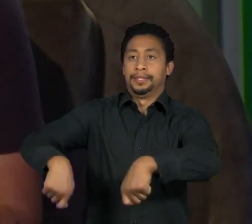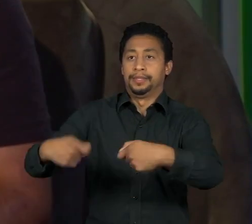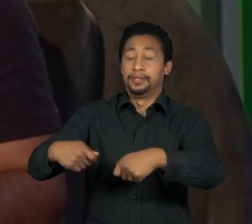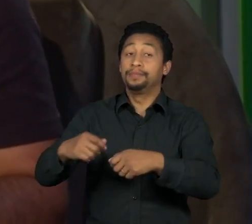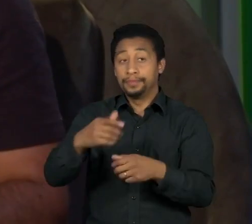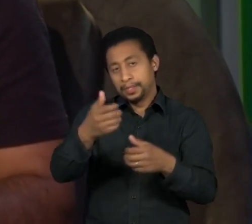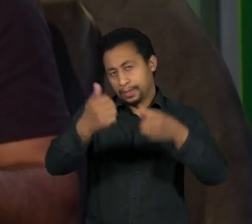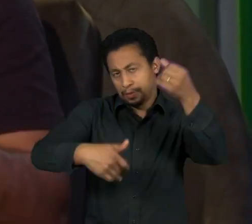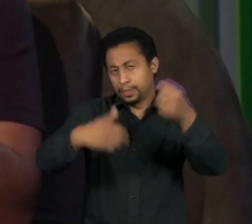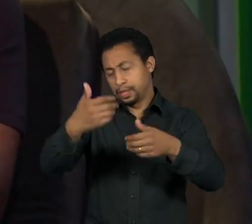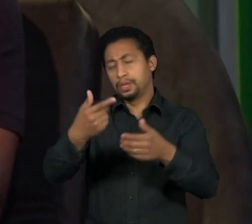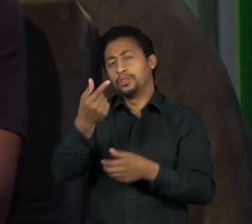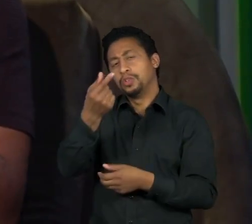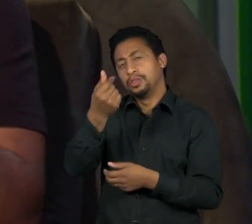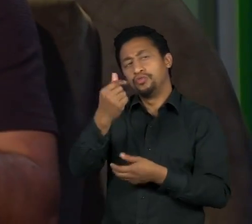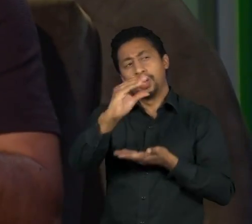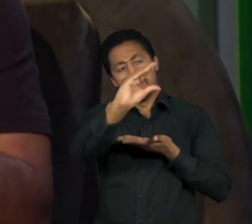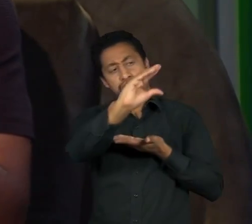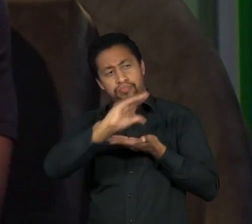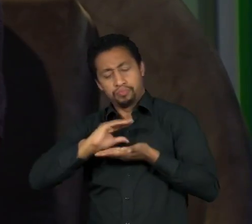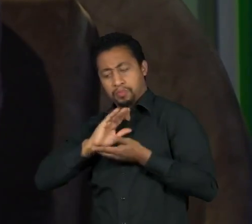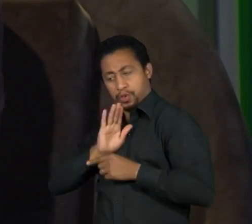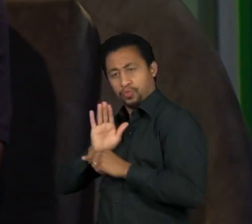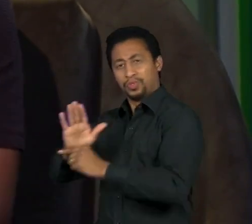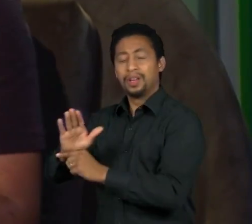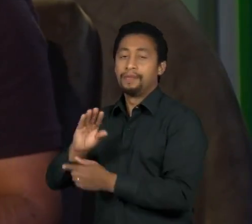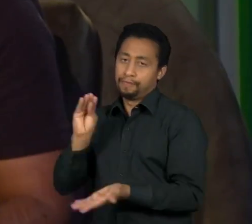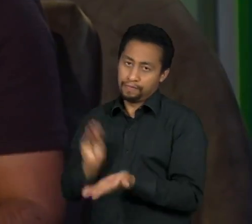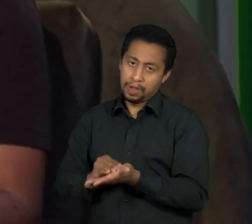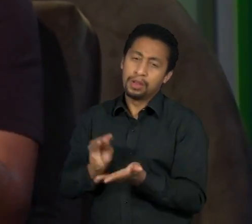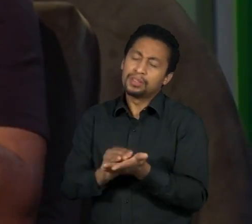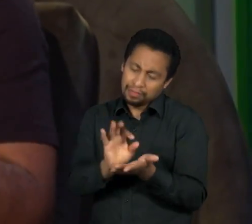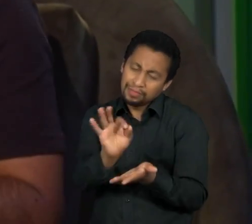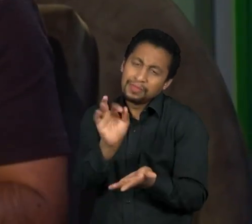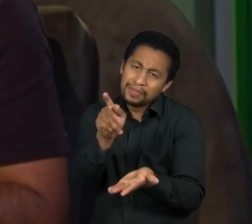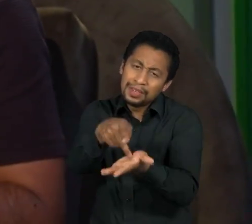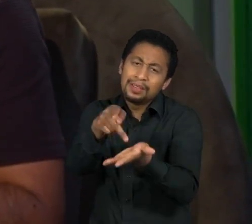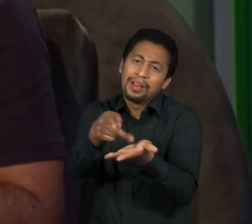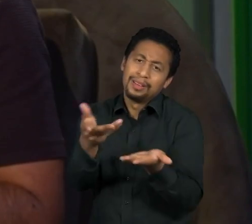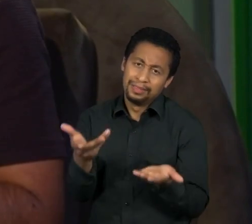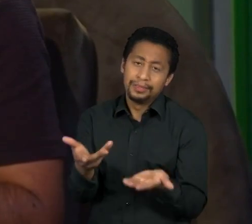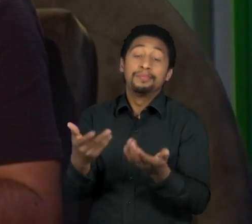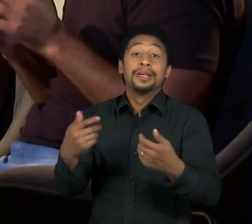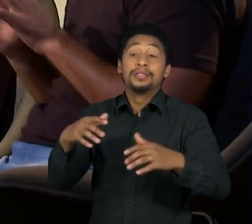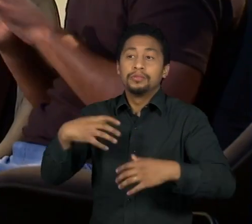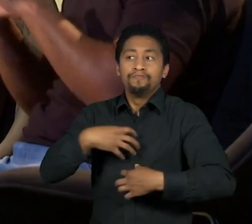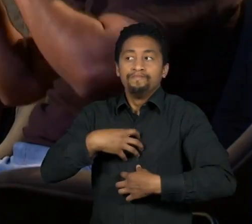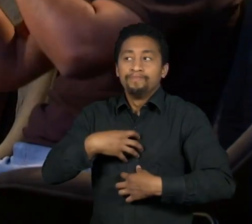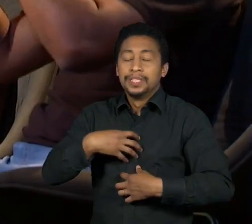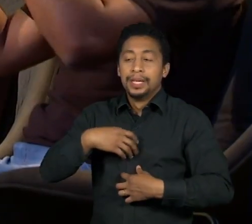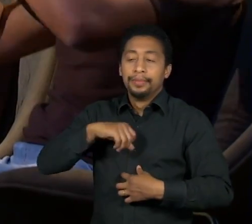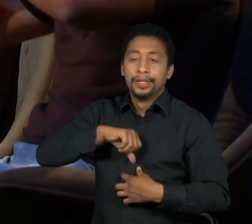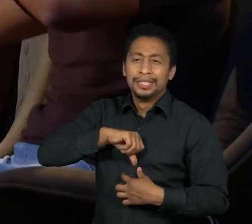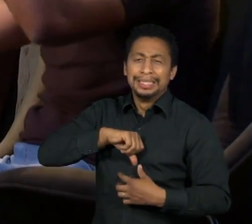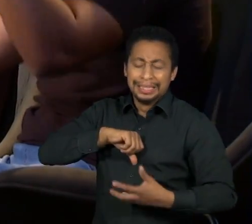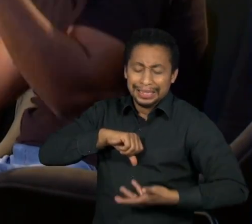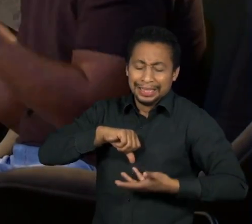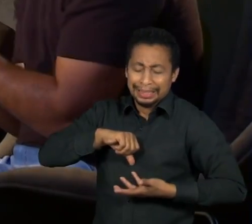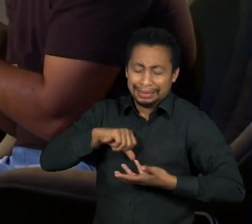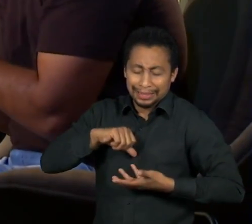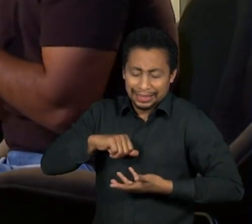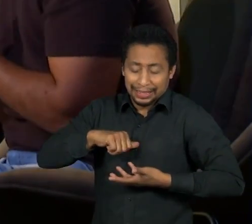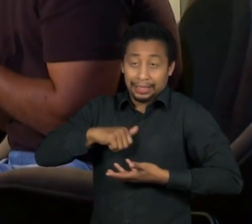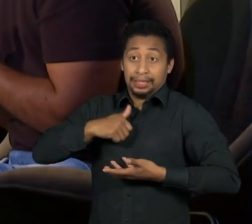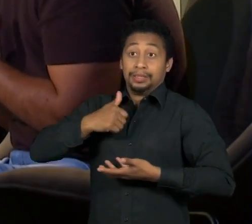chega. E quando a gente acessou esse conhecimento, essa informação, quando a gente também resgatou a nossa autoestima e entendeu que todo esse